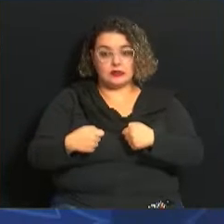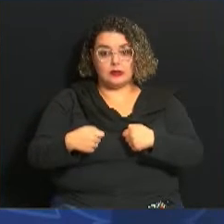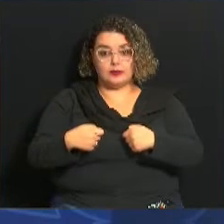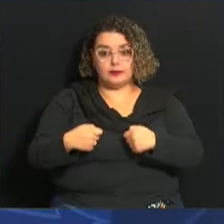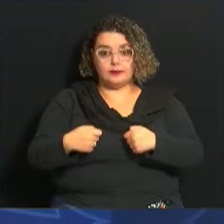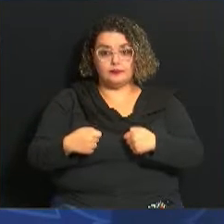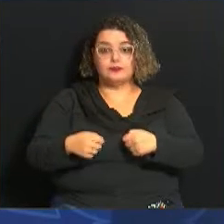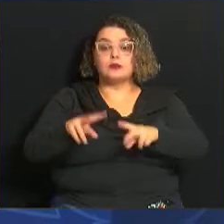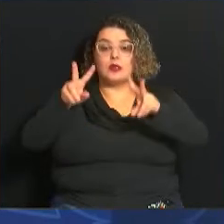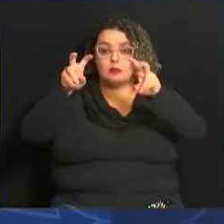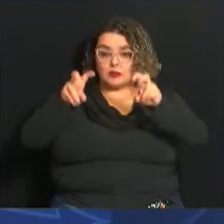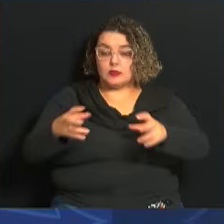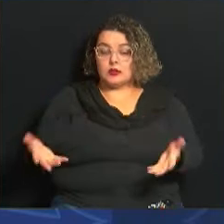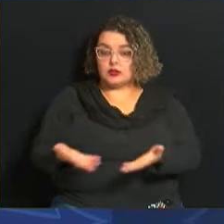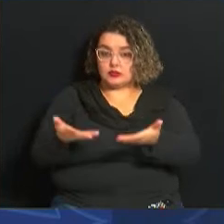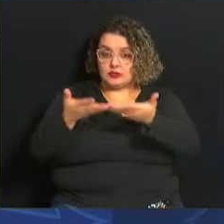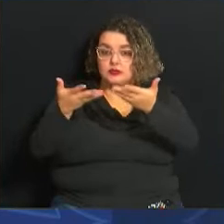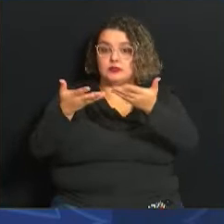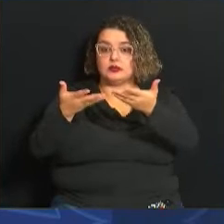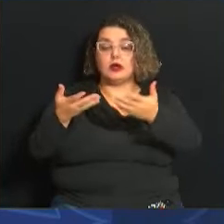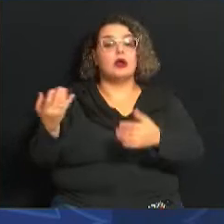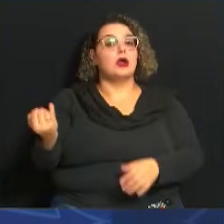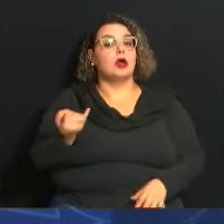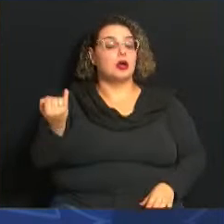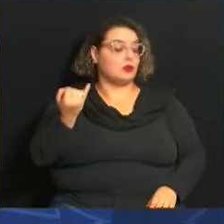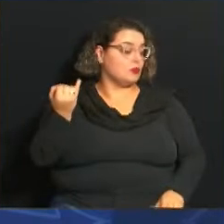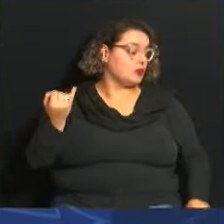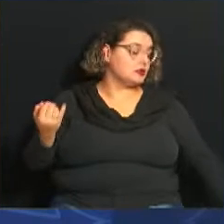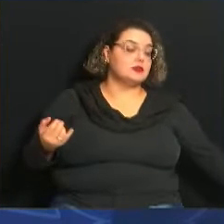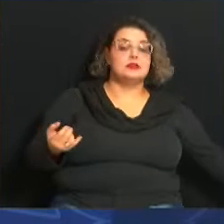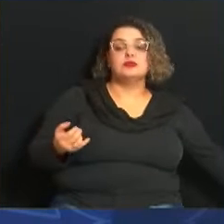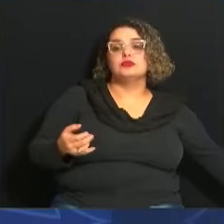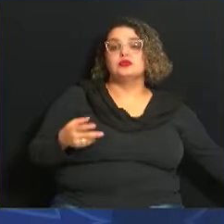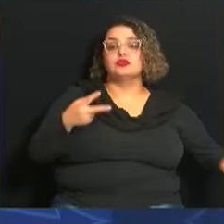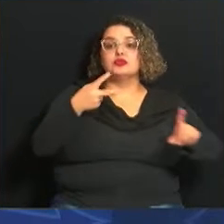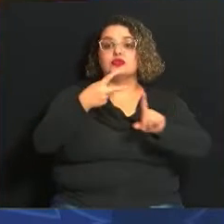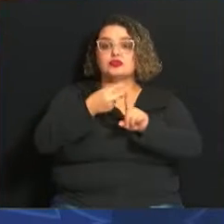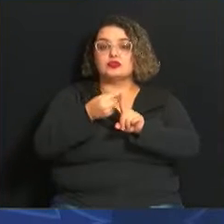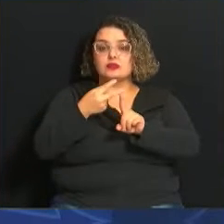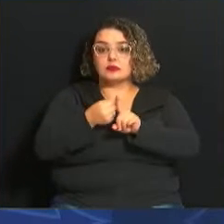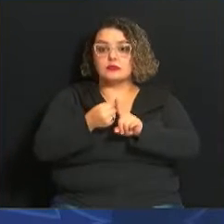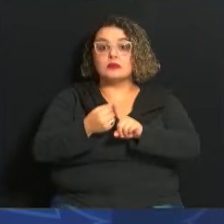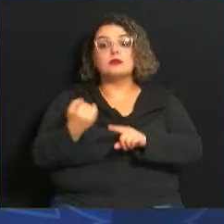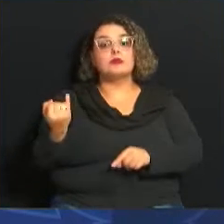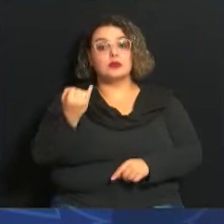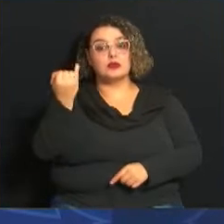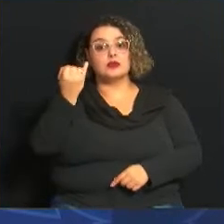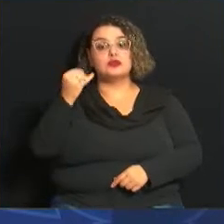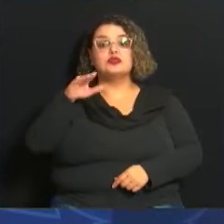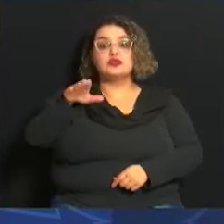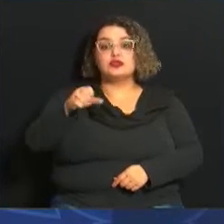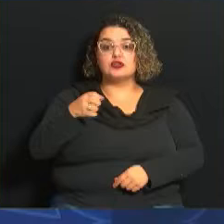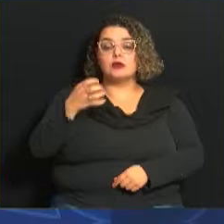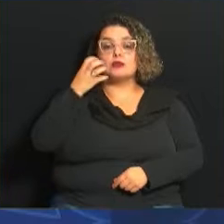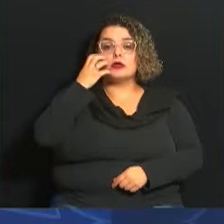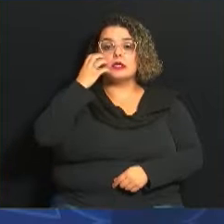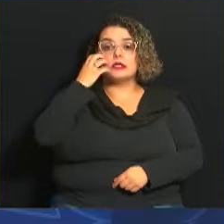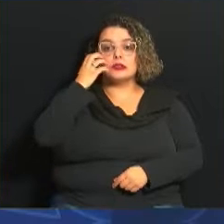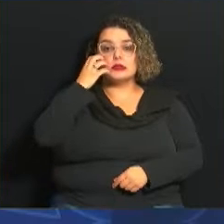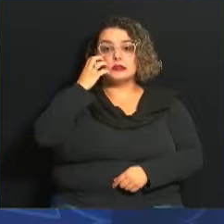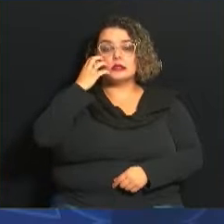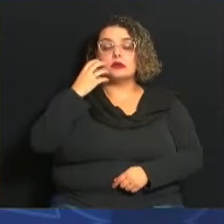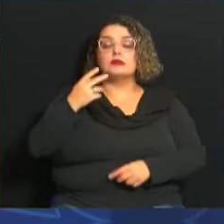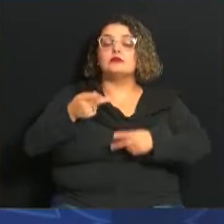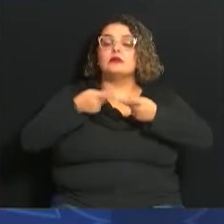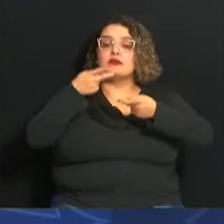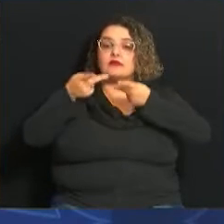esta iniciativa, a importância de uma cobertura vacinal alta, aciona o repórter André Aranha, que vai nos